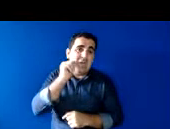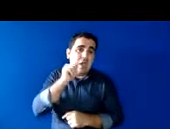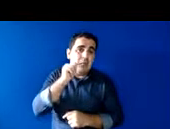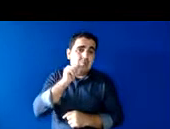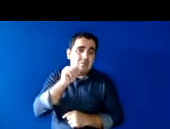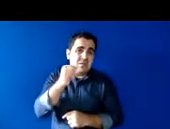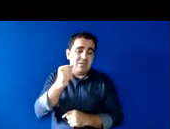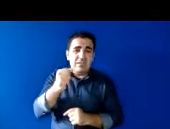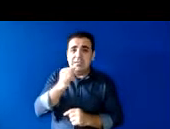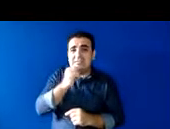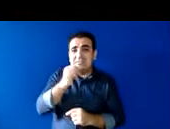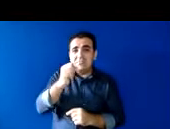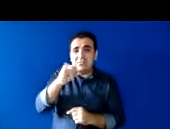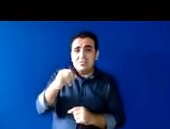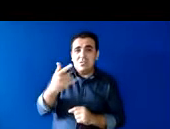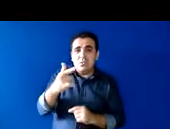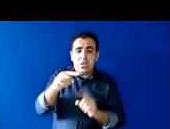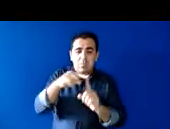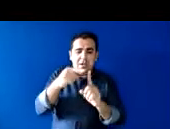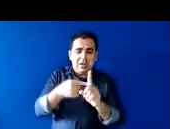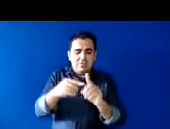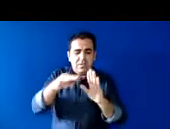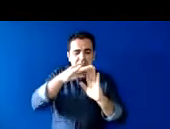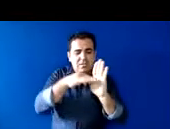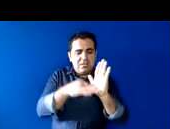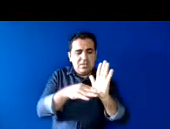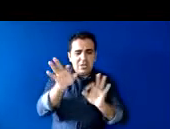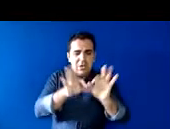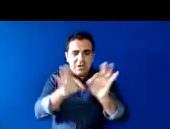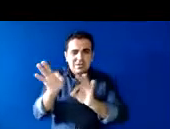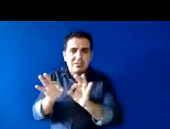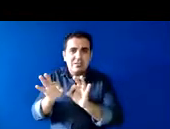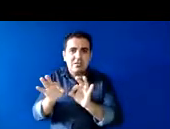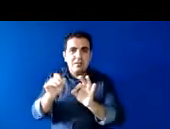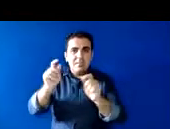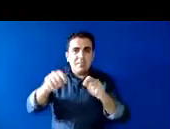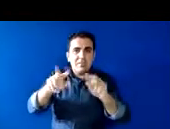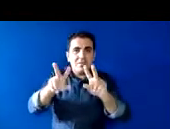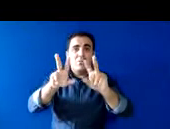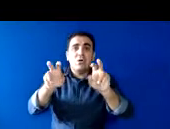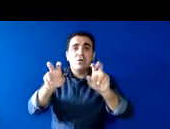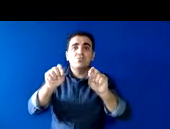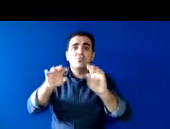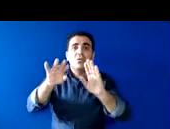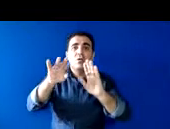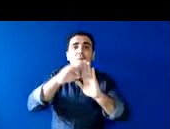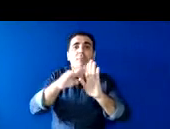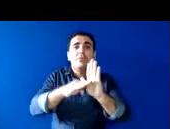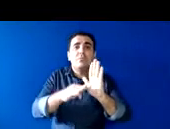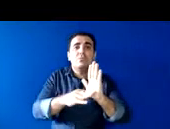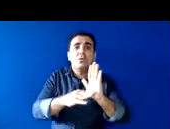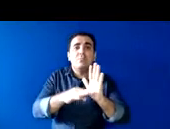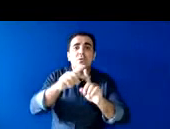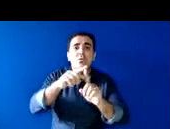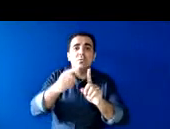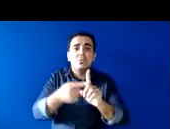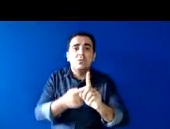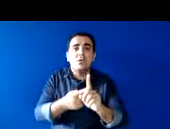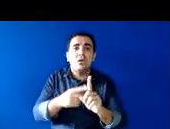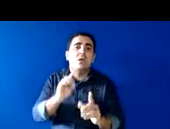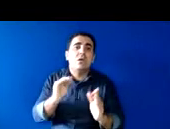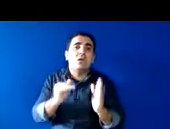gravidez não planejada e não desejada, nós temos que abordar o planejamento reprodutivo. Até